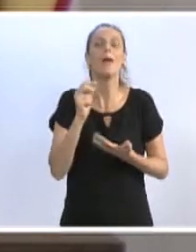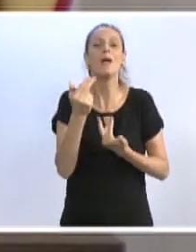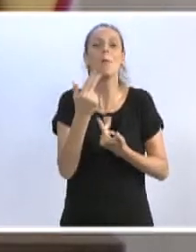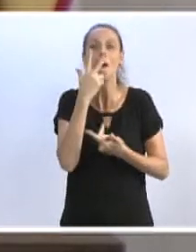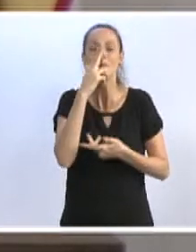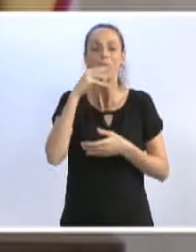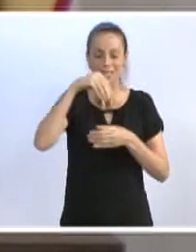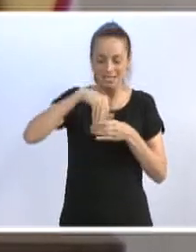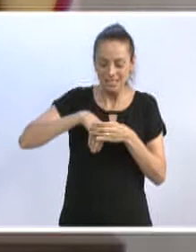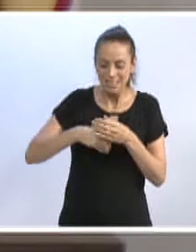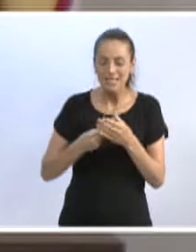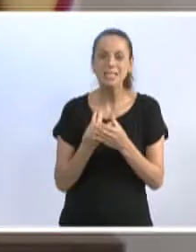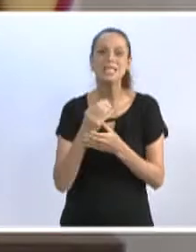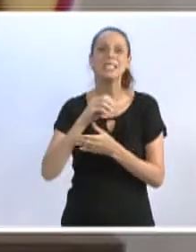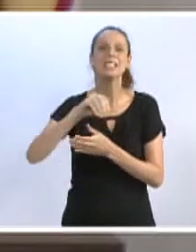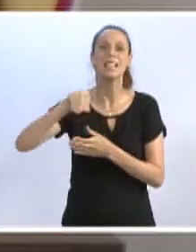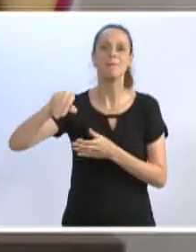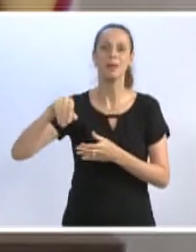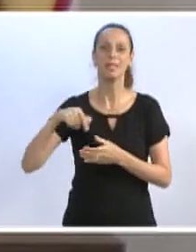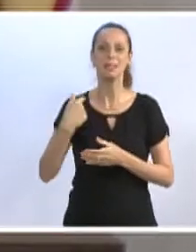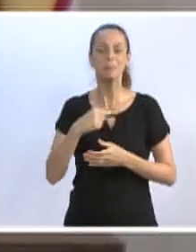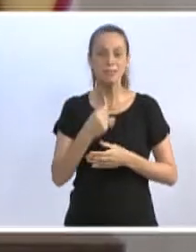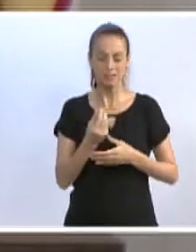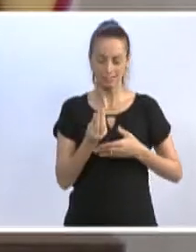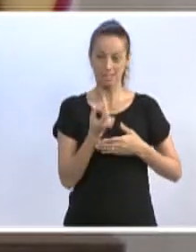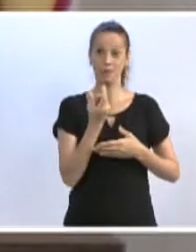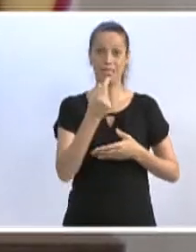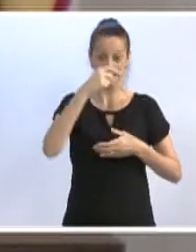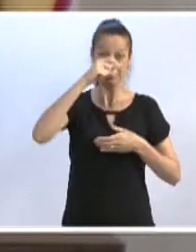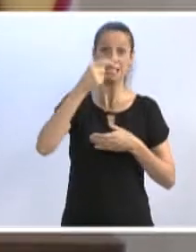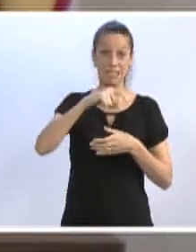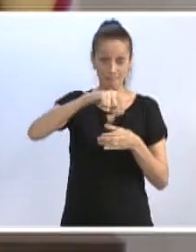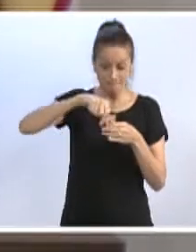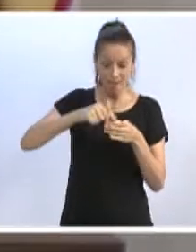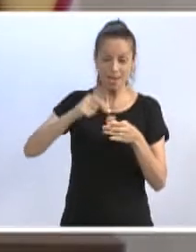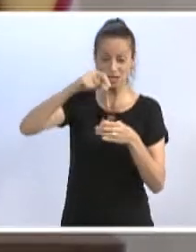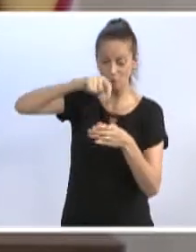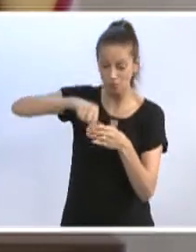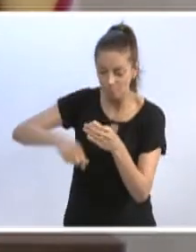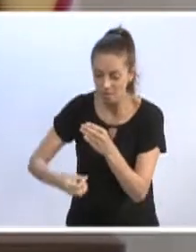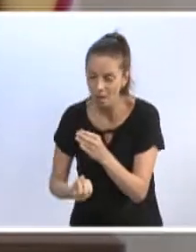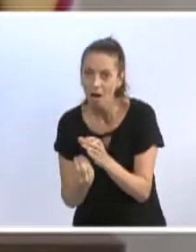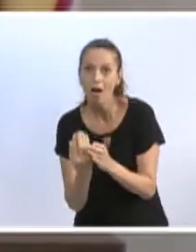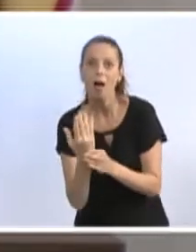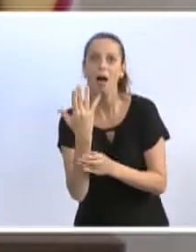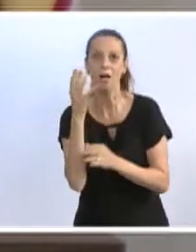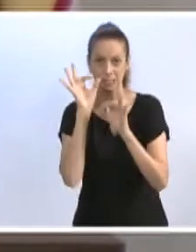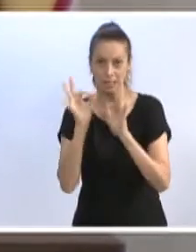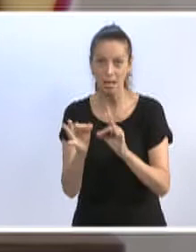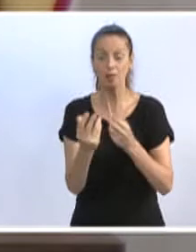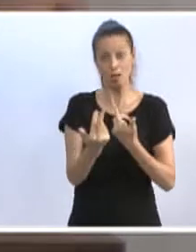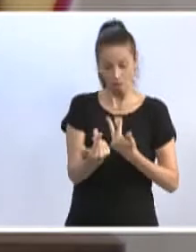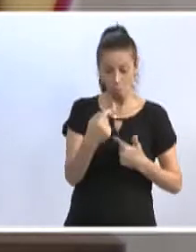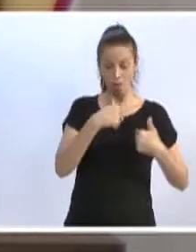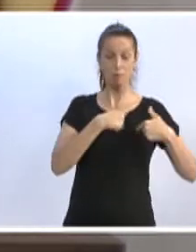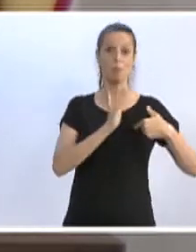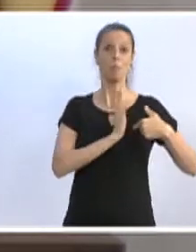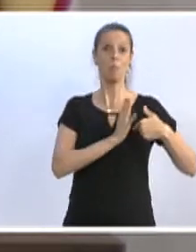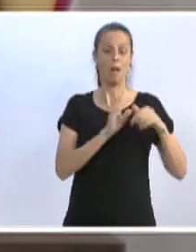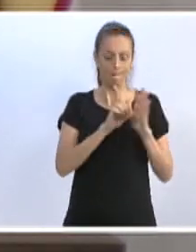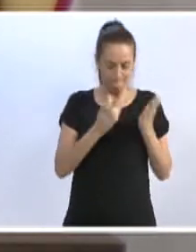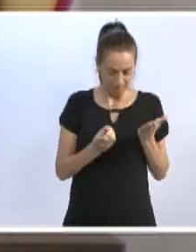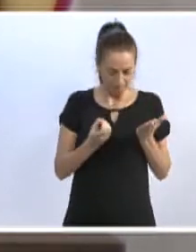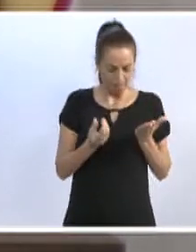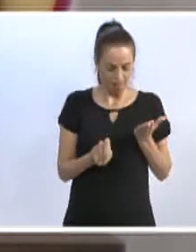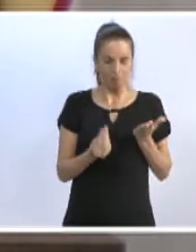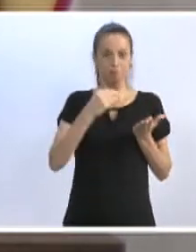semente. Ela precisa ser internalizada para então frutificar. A semente precisa ser